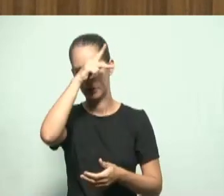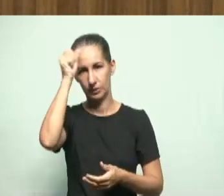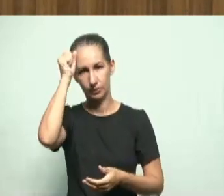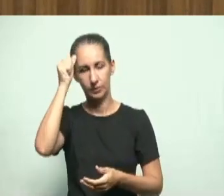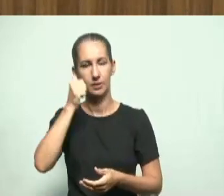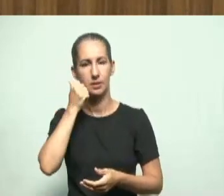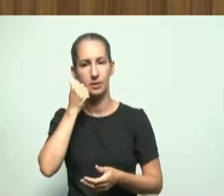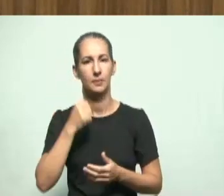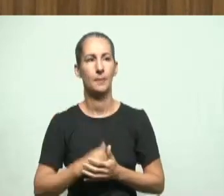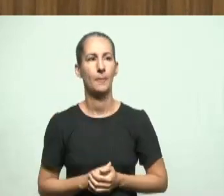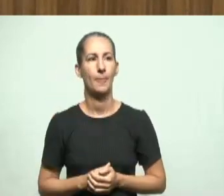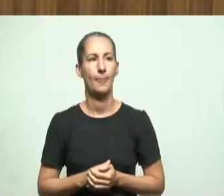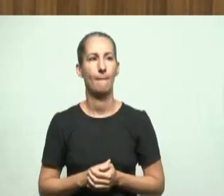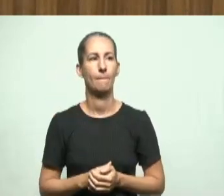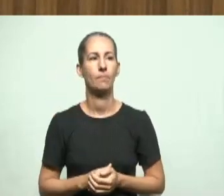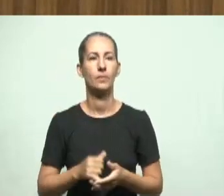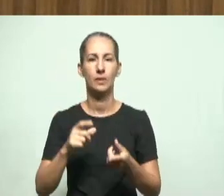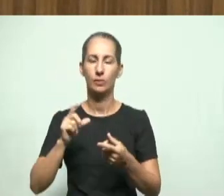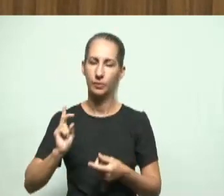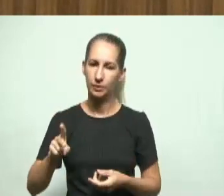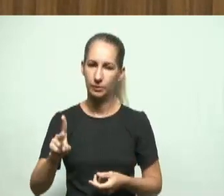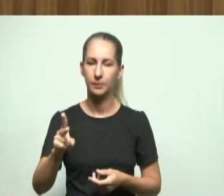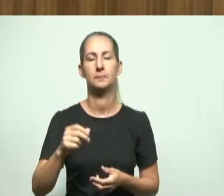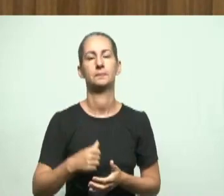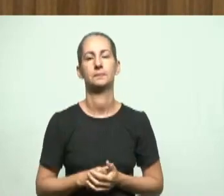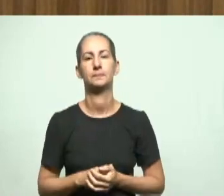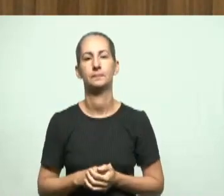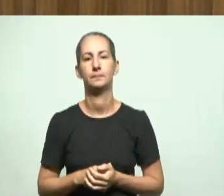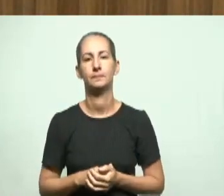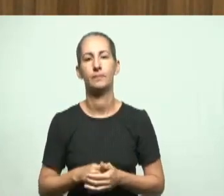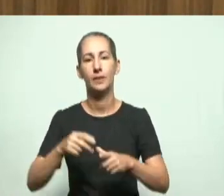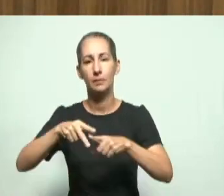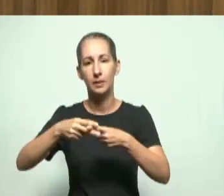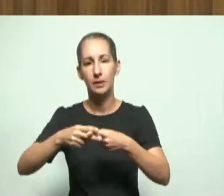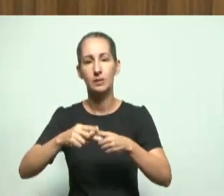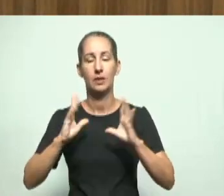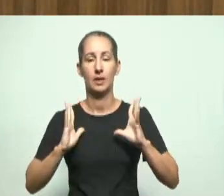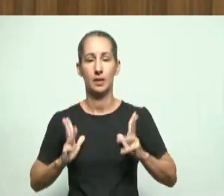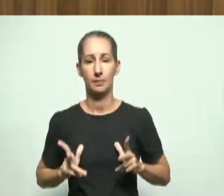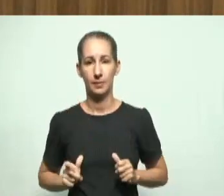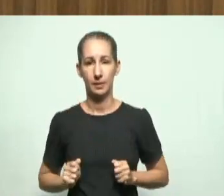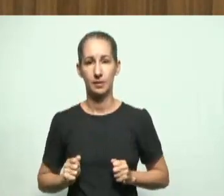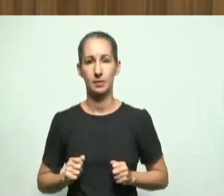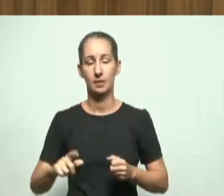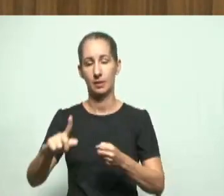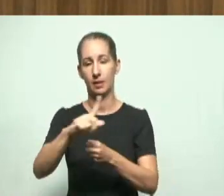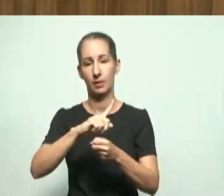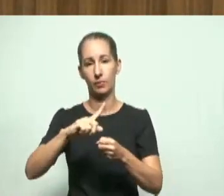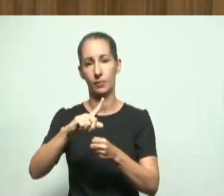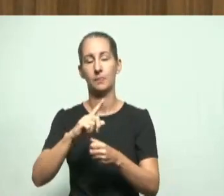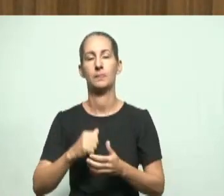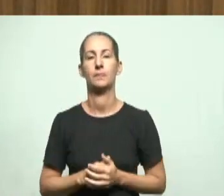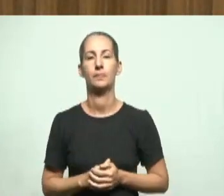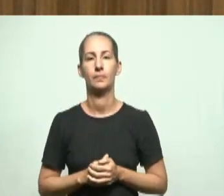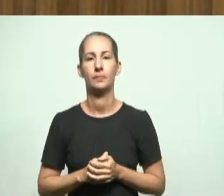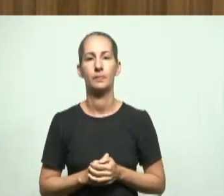Natal. Então, aqui dando continuidade, a manutenção e limpeza das lagoas de captação.